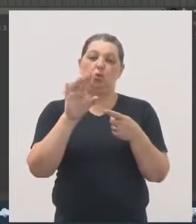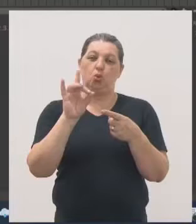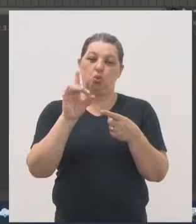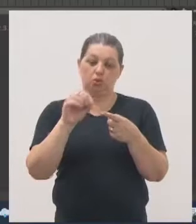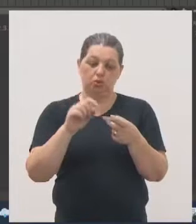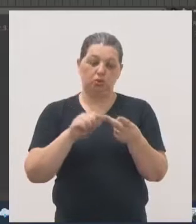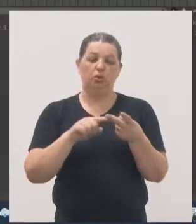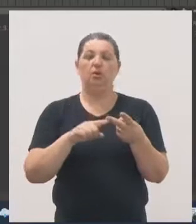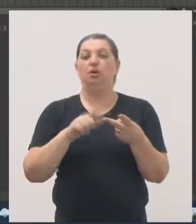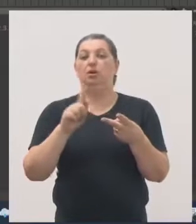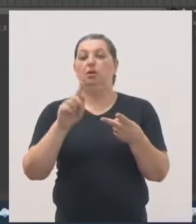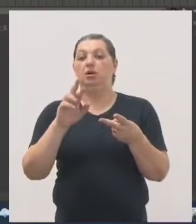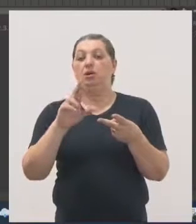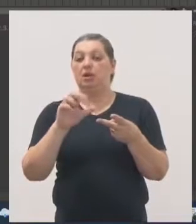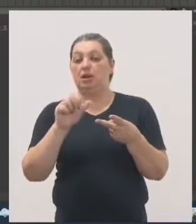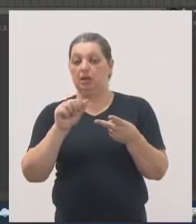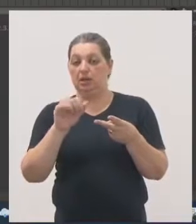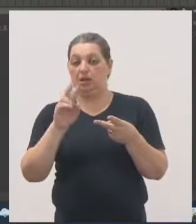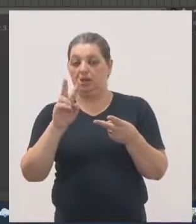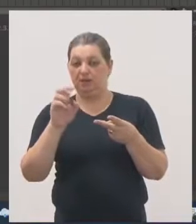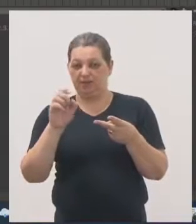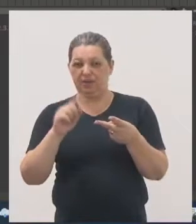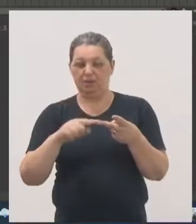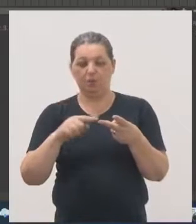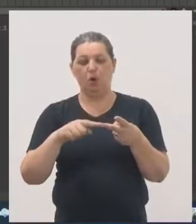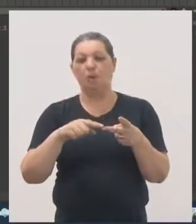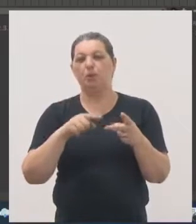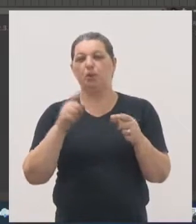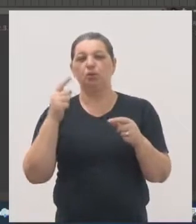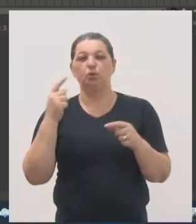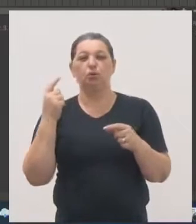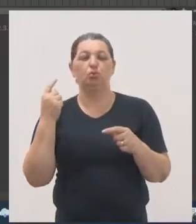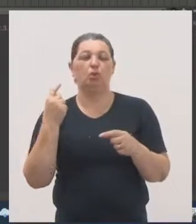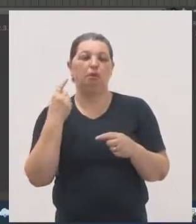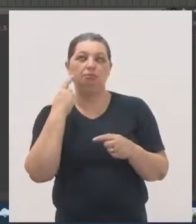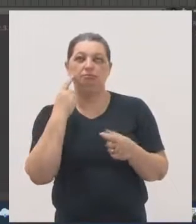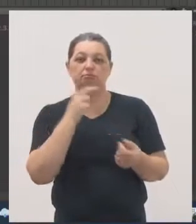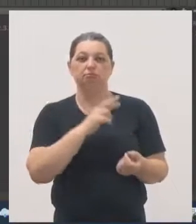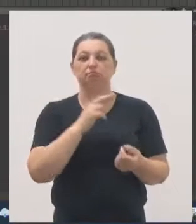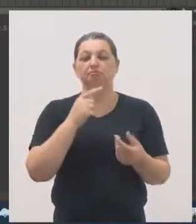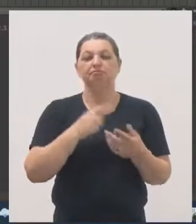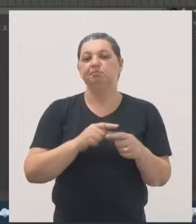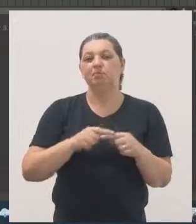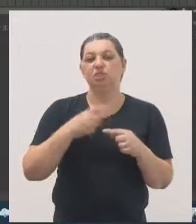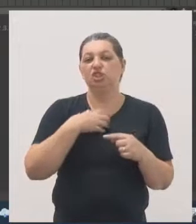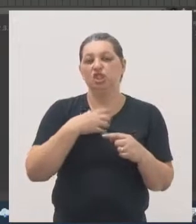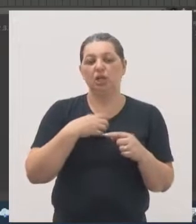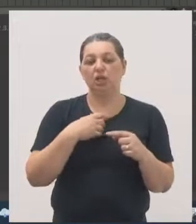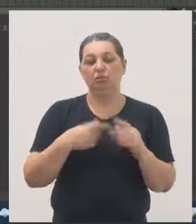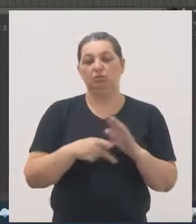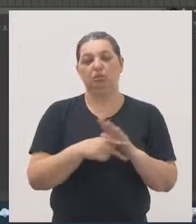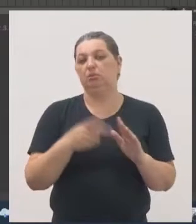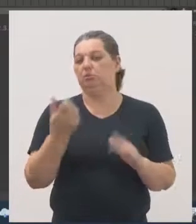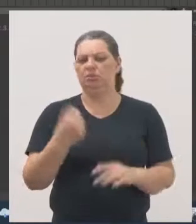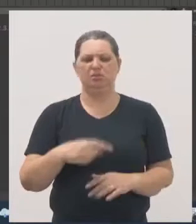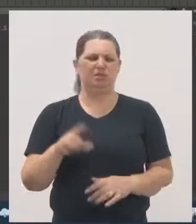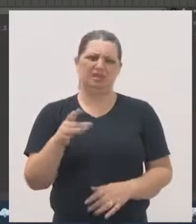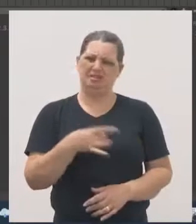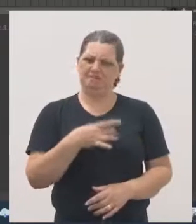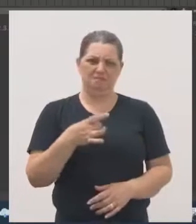ideia, gente, como eu falo em todas as nossas formações aqui de ferramentas, não tenham medo, não tenham